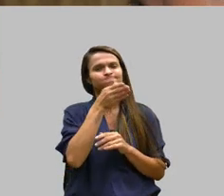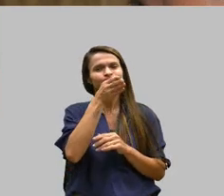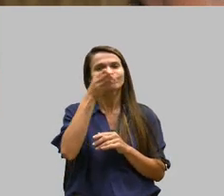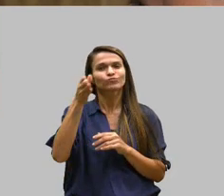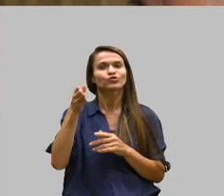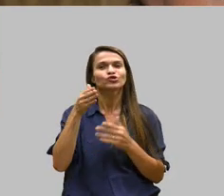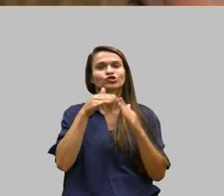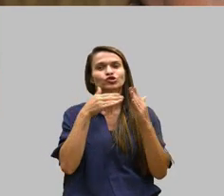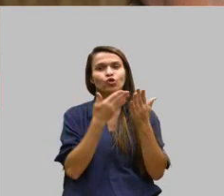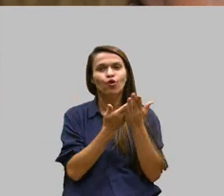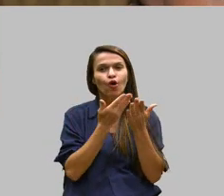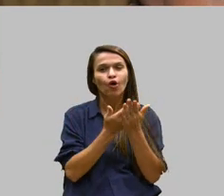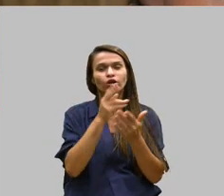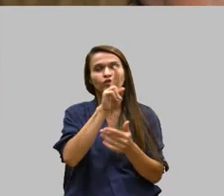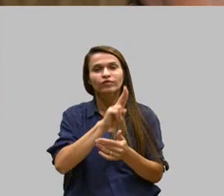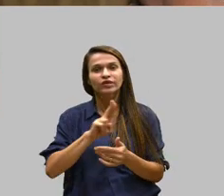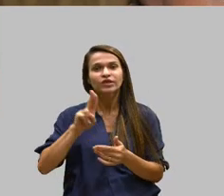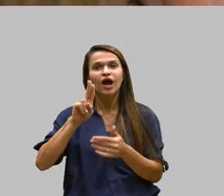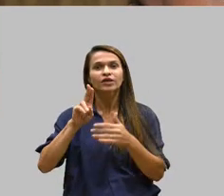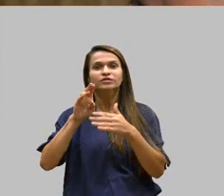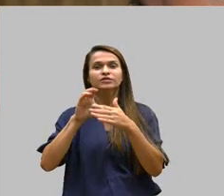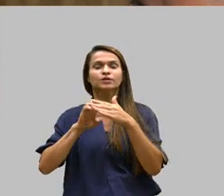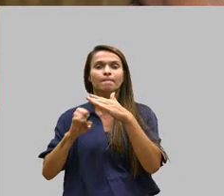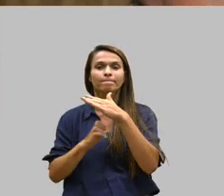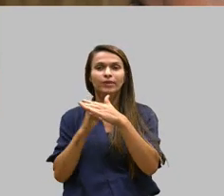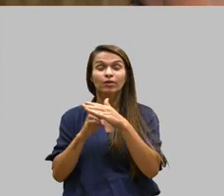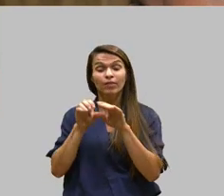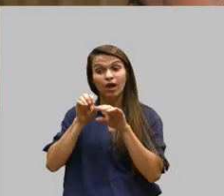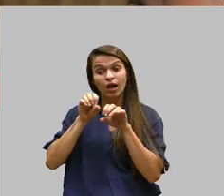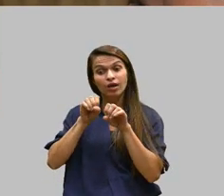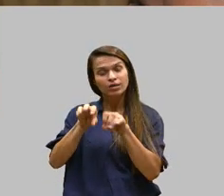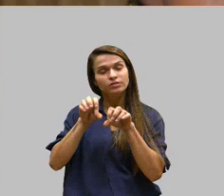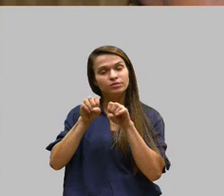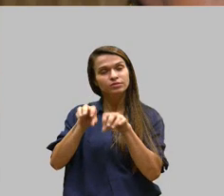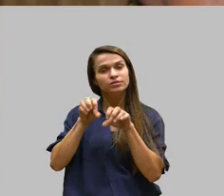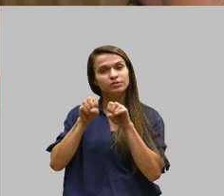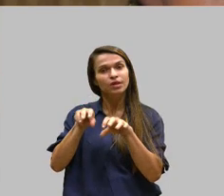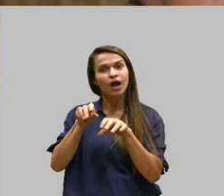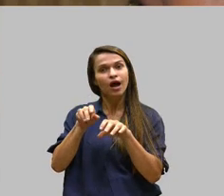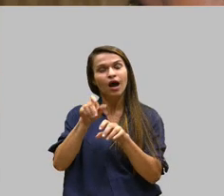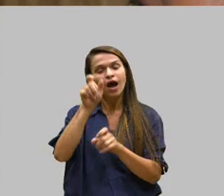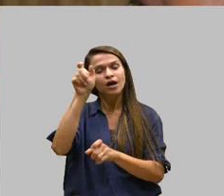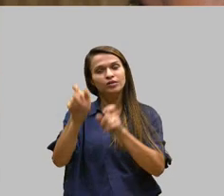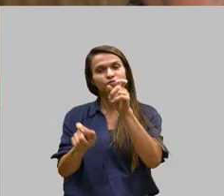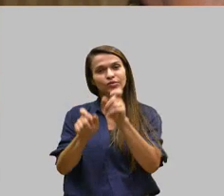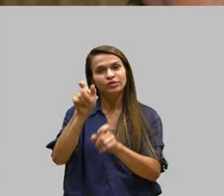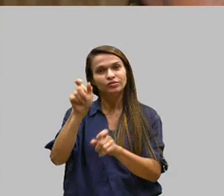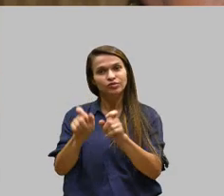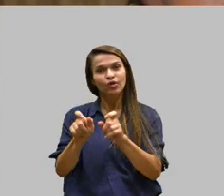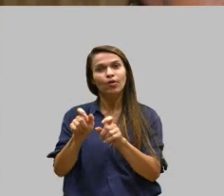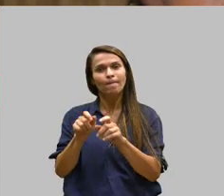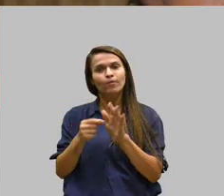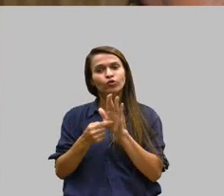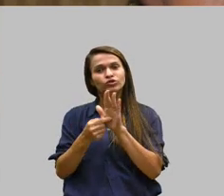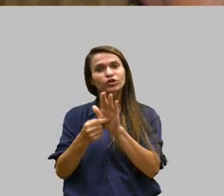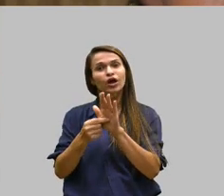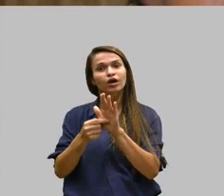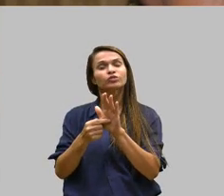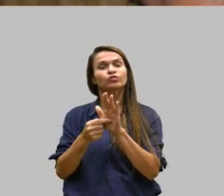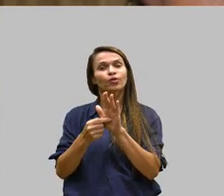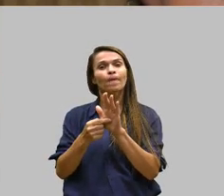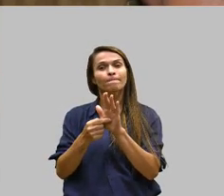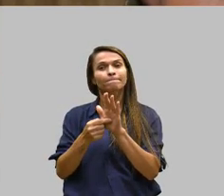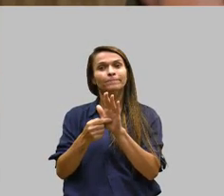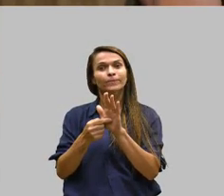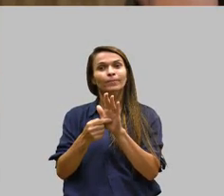empresas para educar mesmo as pessoas em relação as diferenças porque na verdade